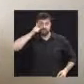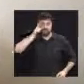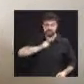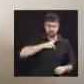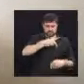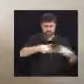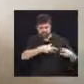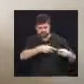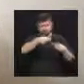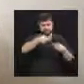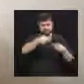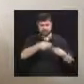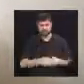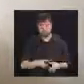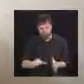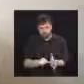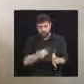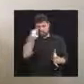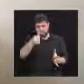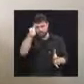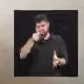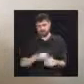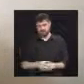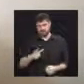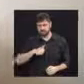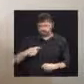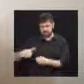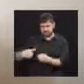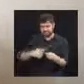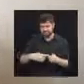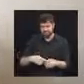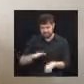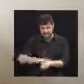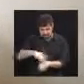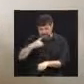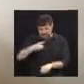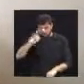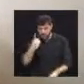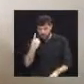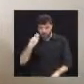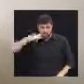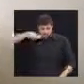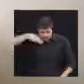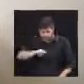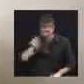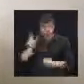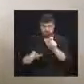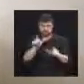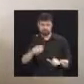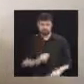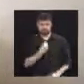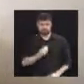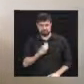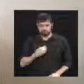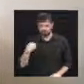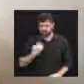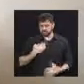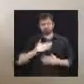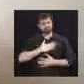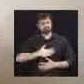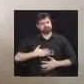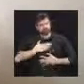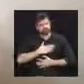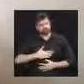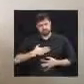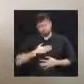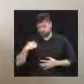prêmio em primeiro lugar entre as cidades com mais de 1 milhão de habitantes, e foi muito gratificante,